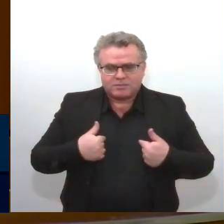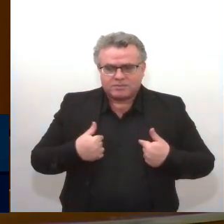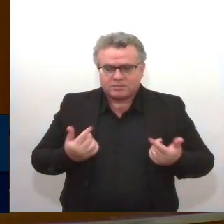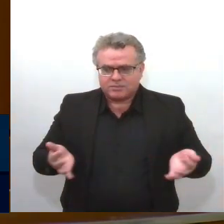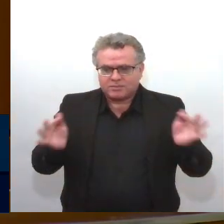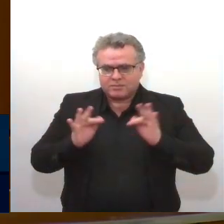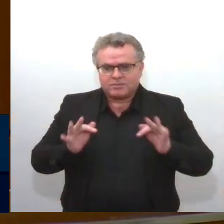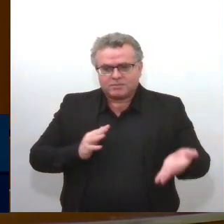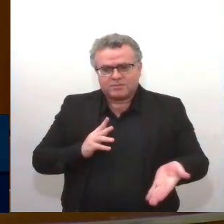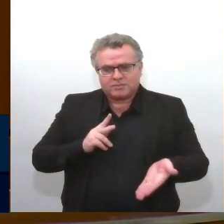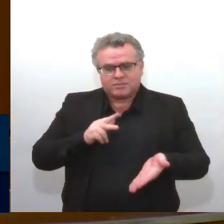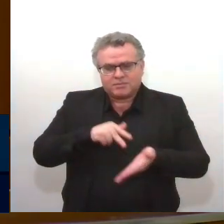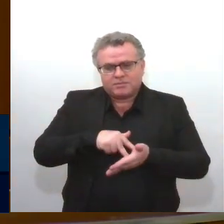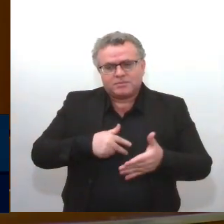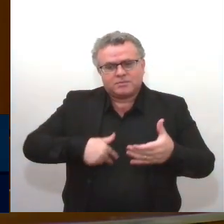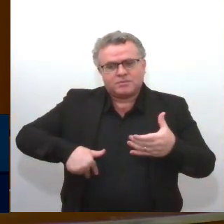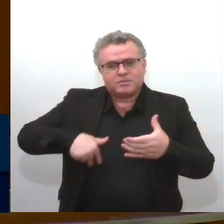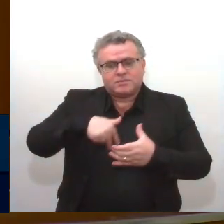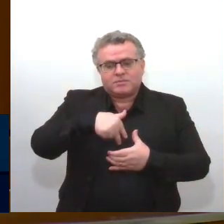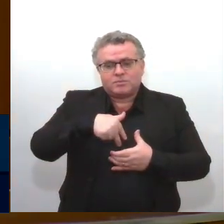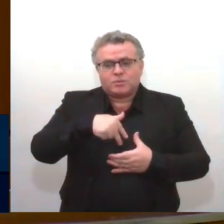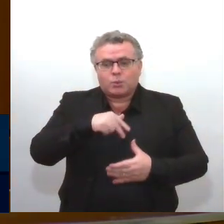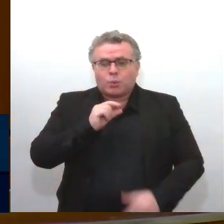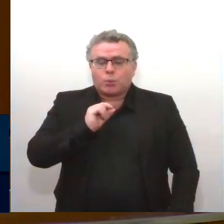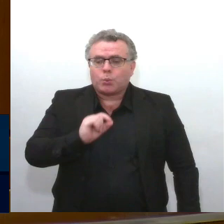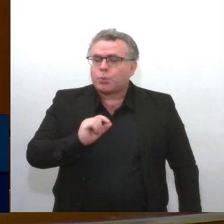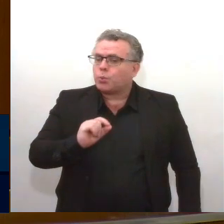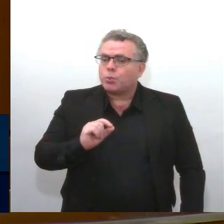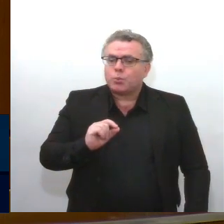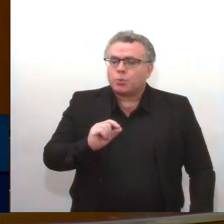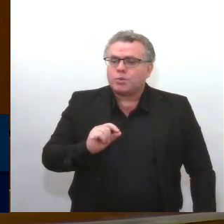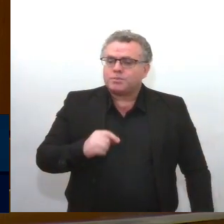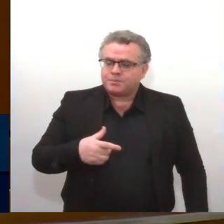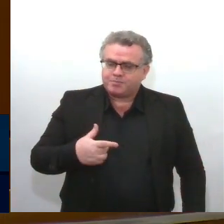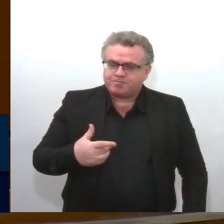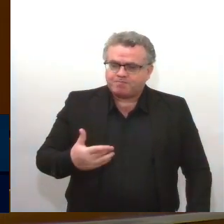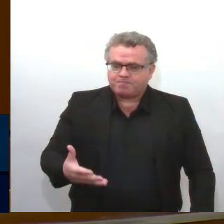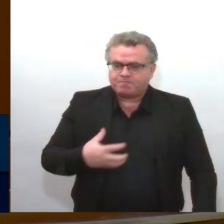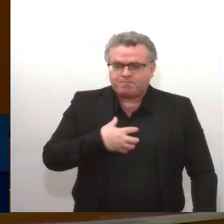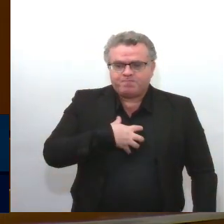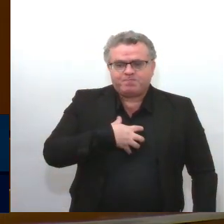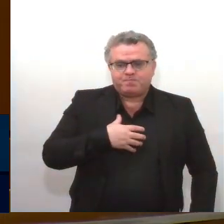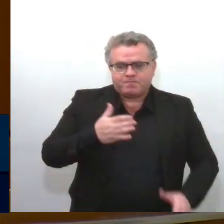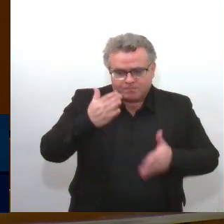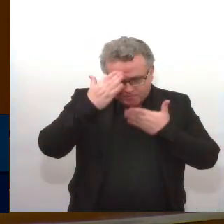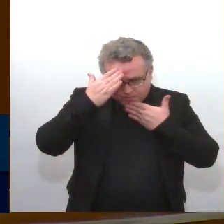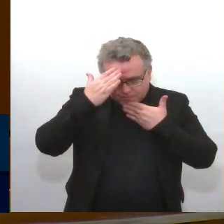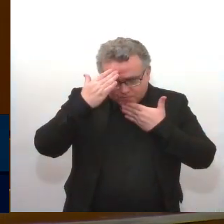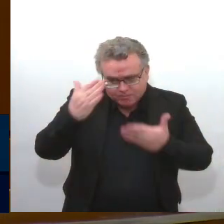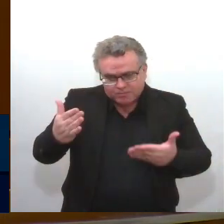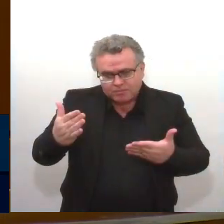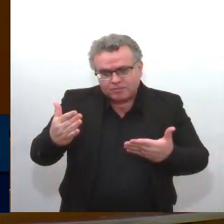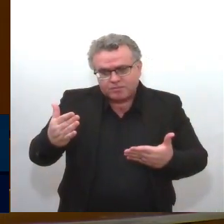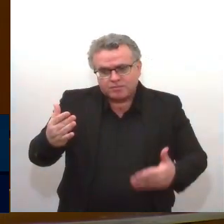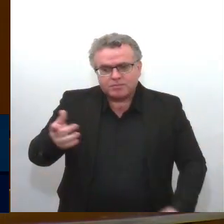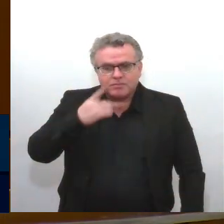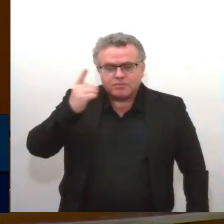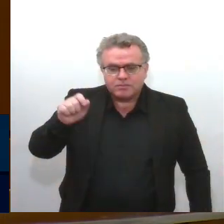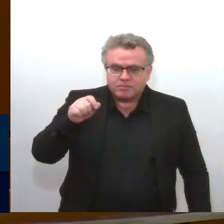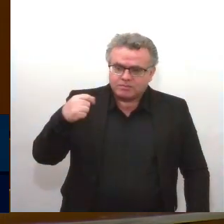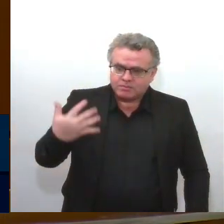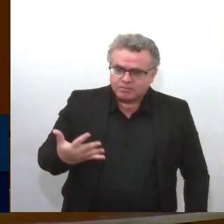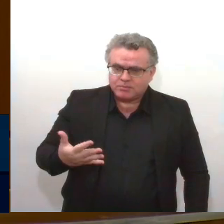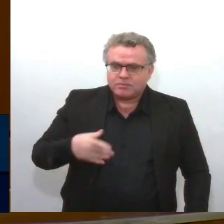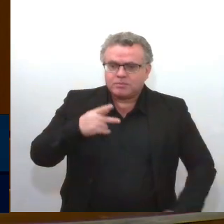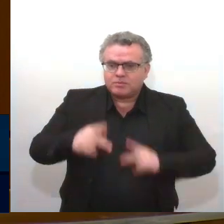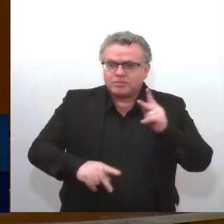e quero com o coração cheio de gratidão linda Brasil agradecer ao povo de Socorro pela oportunidade de